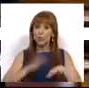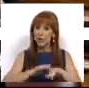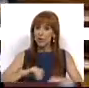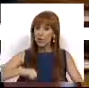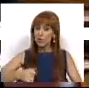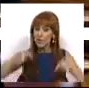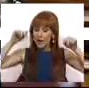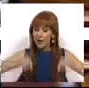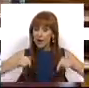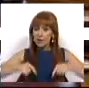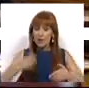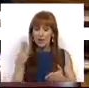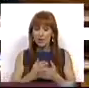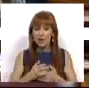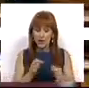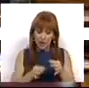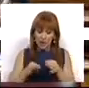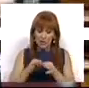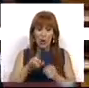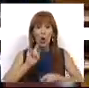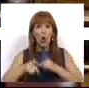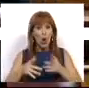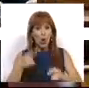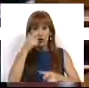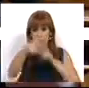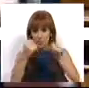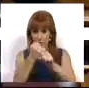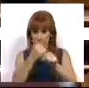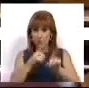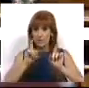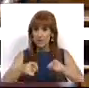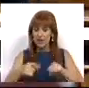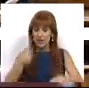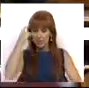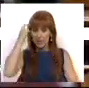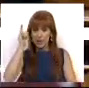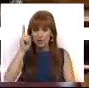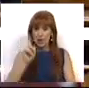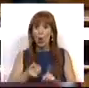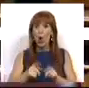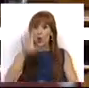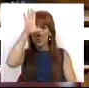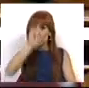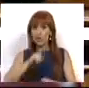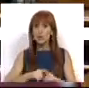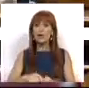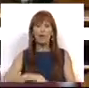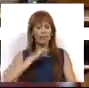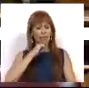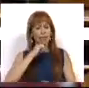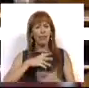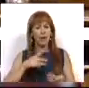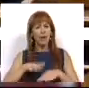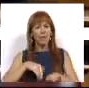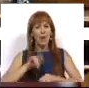que os verdes daqui dizem justamente aqueles que trabalham devem ter em conta aquilo que o Governo anda